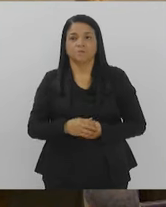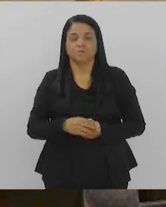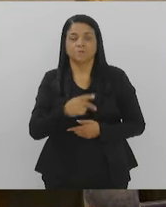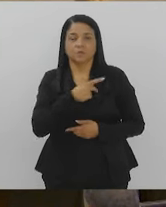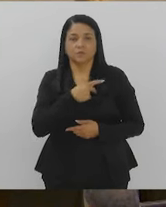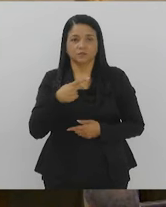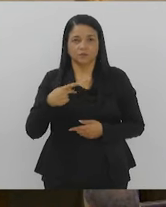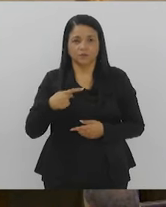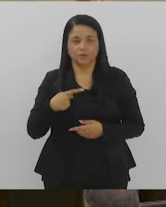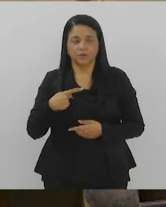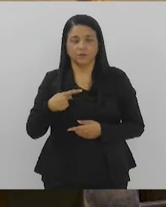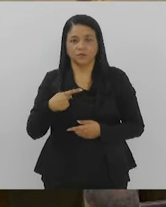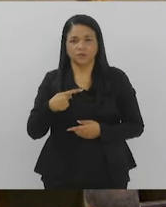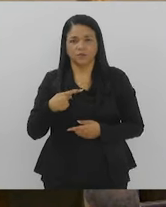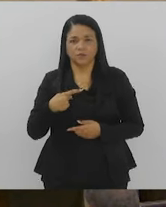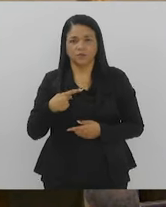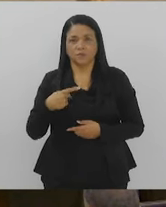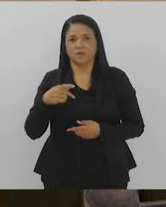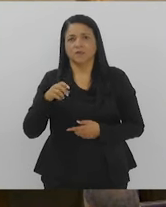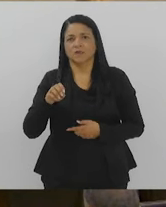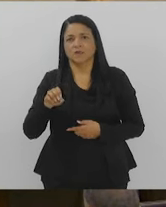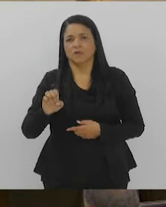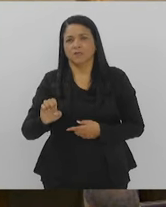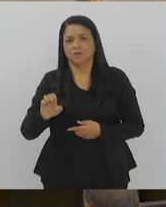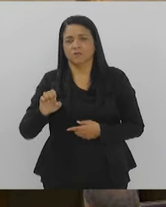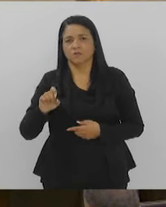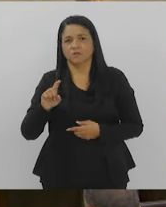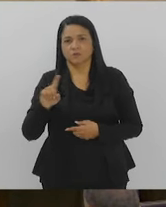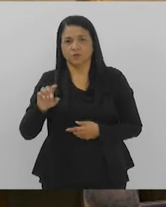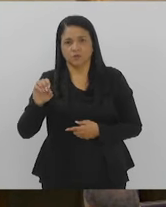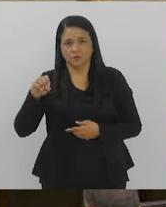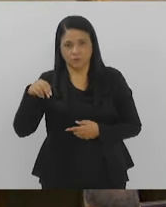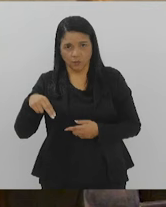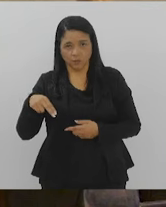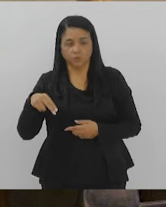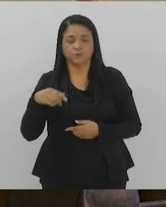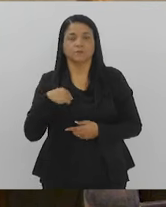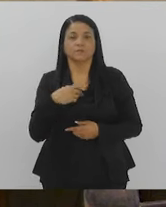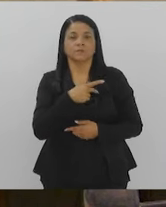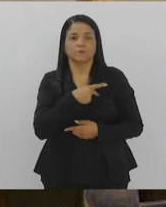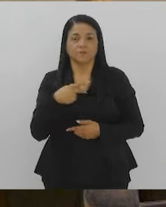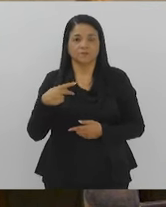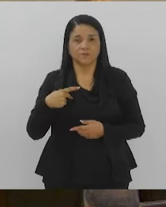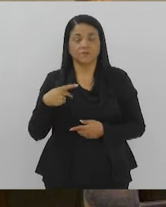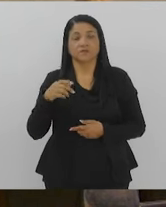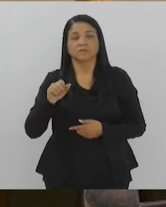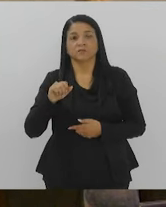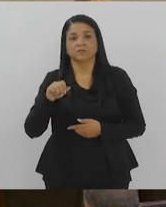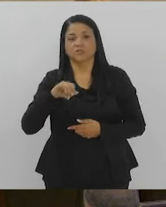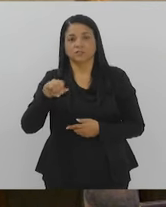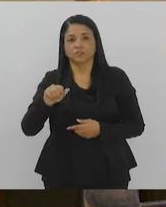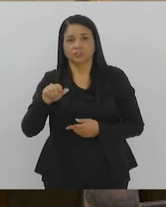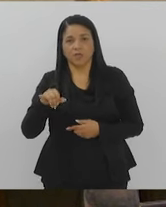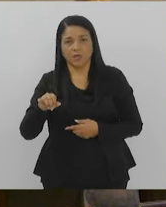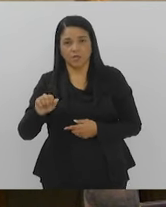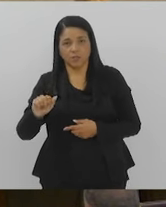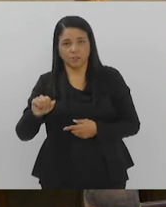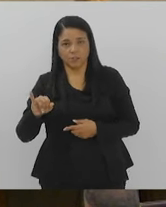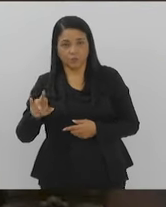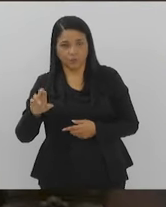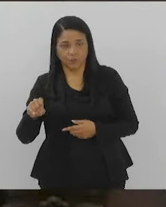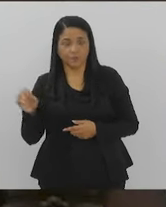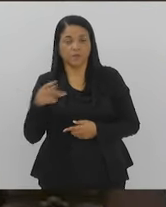pastor Ezron Silva, pastor Jair Nascimento, pastor Renato